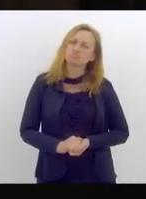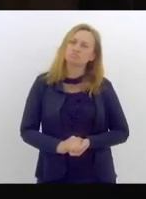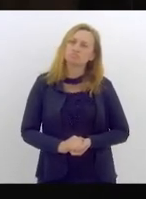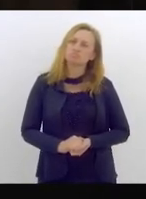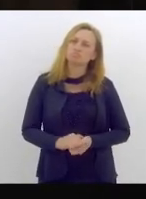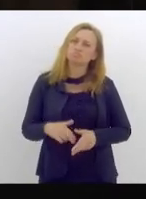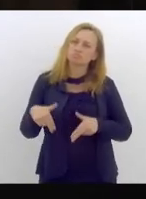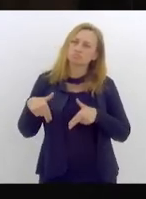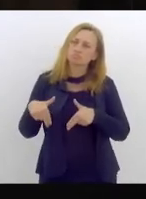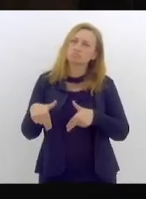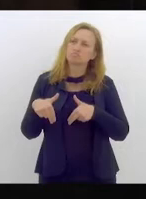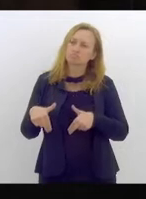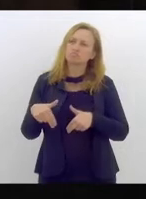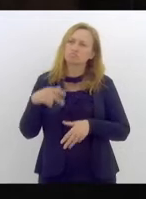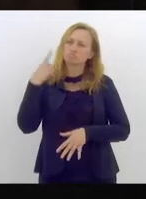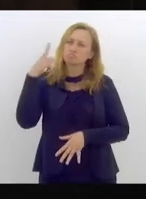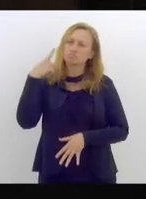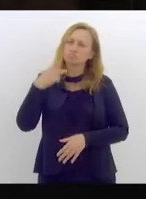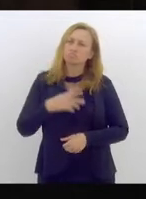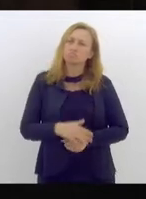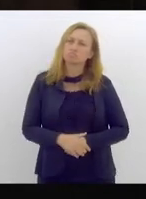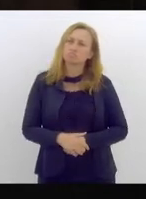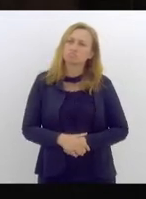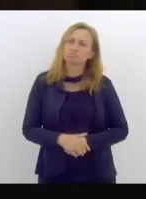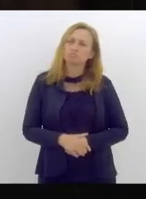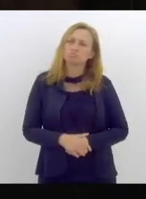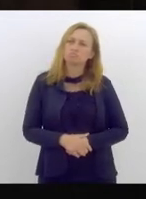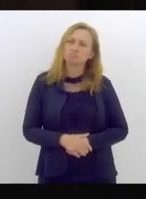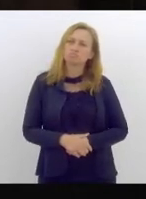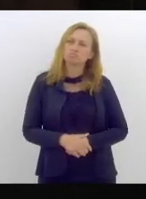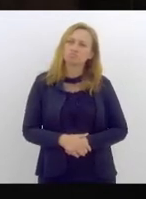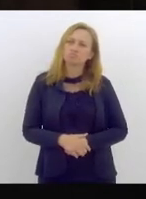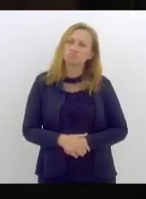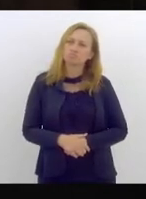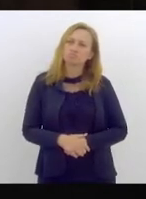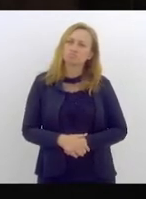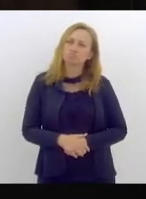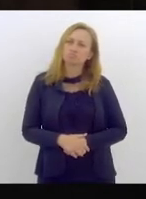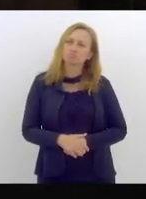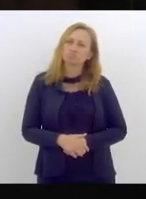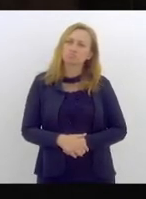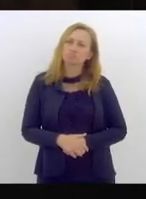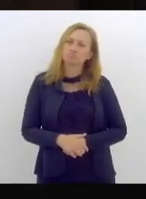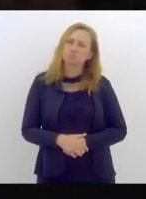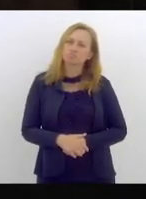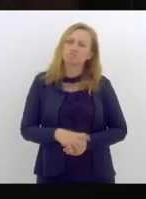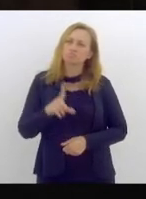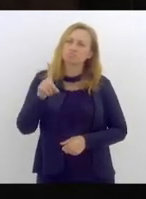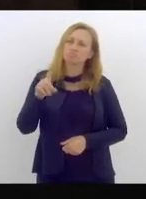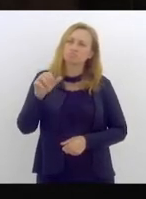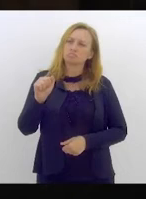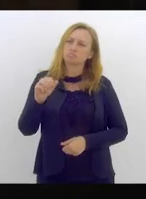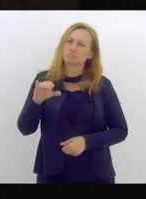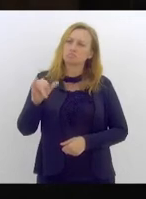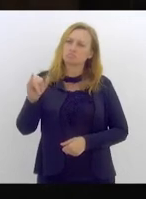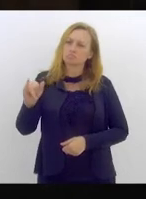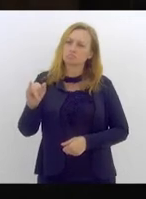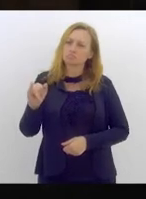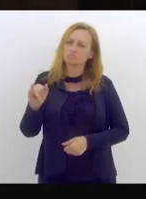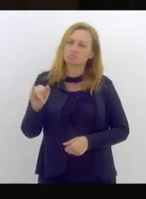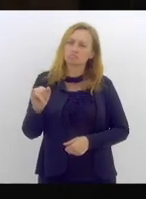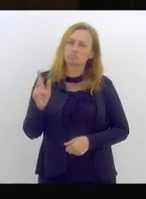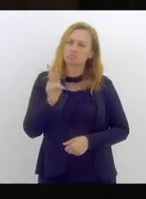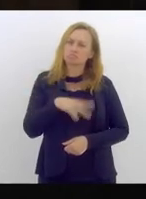ativismo político este visionário chama-se Darcy Ribeiro Professor